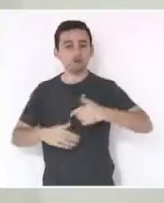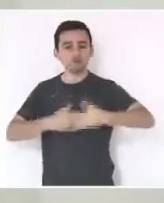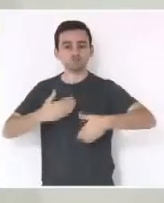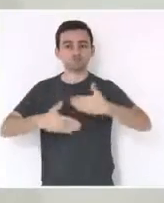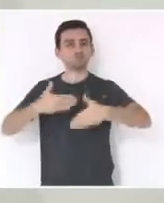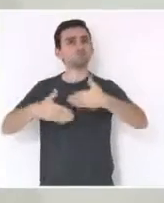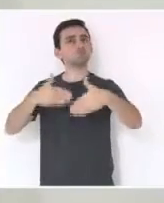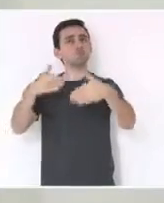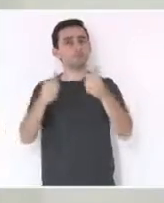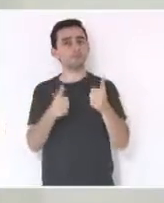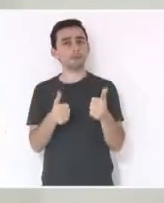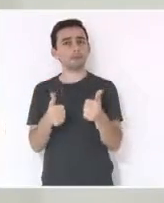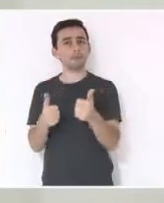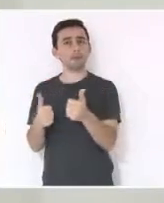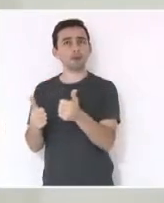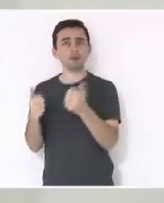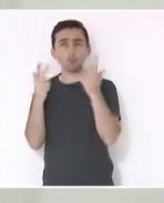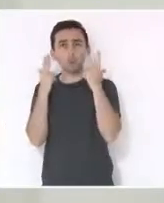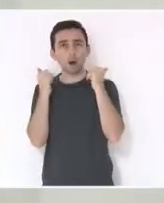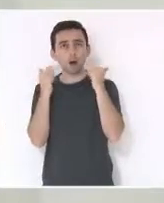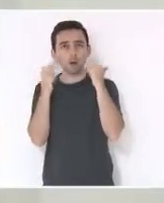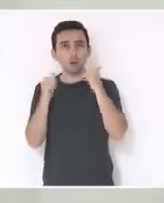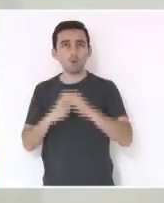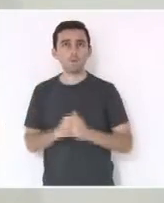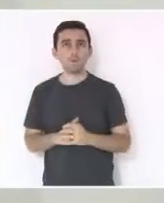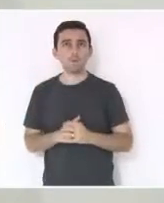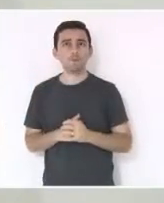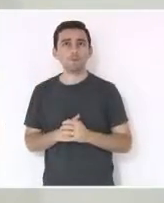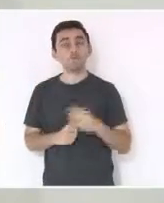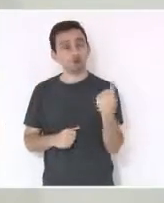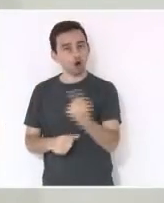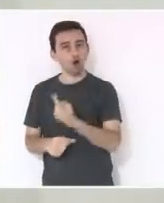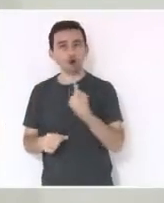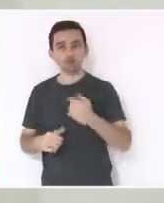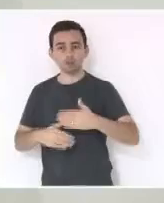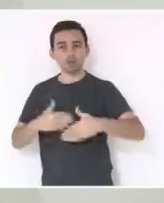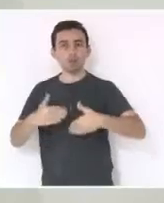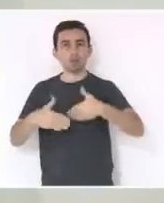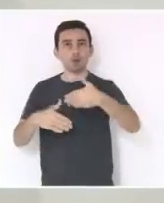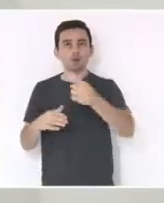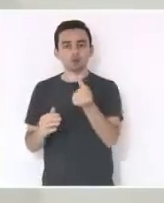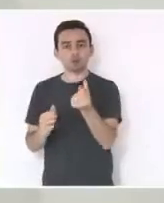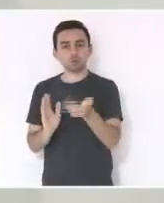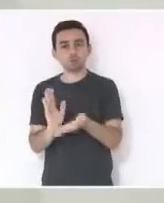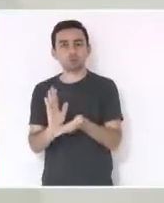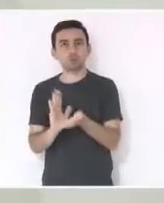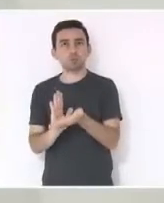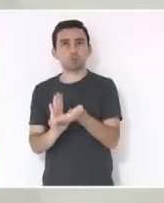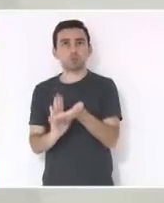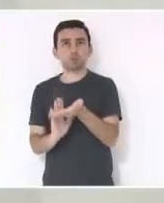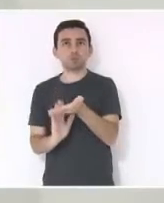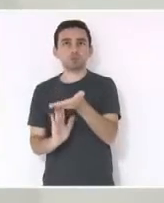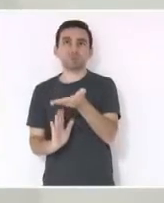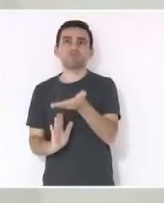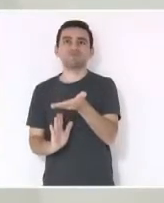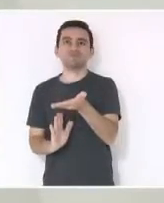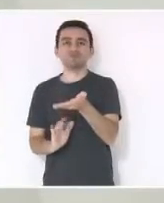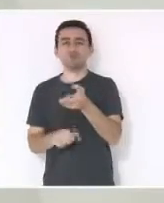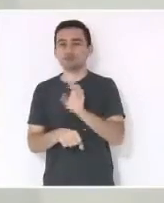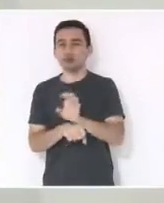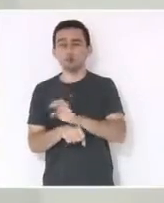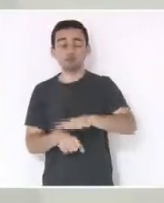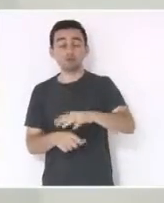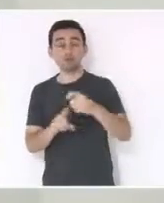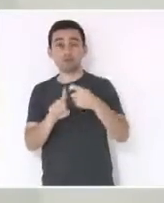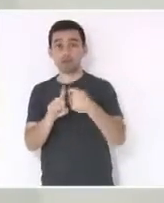tranqüilamente com normalidade nós vimos retomando a receita do estado do crescimento do estado o último mês